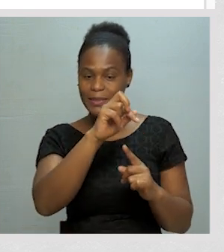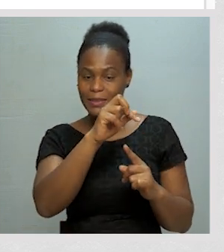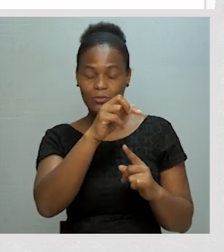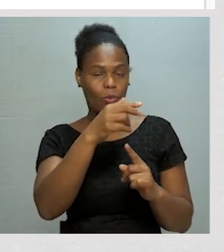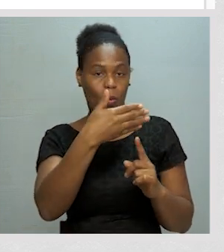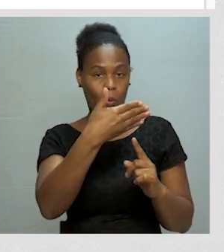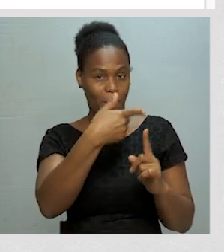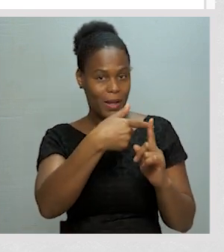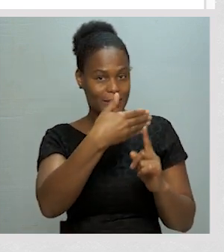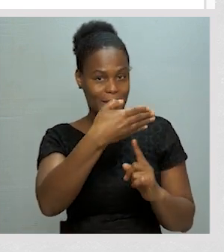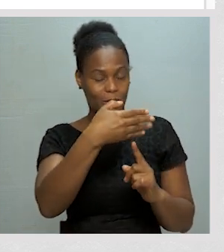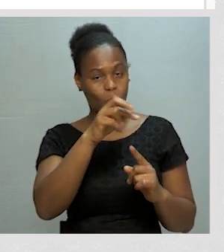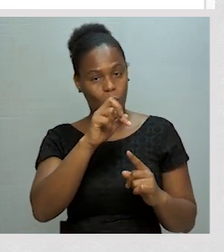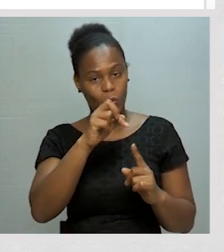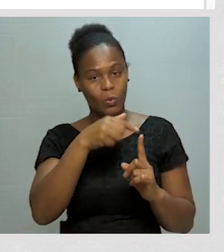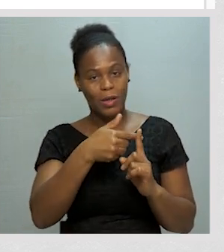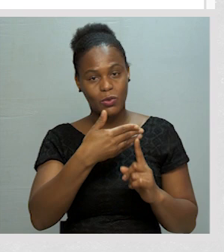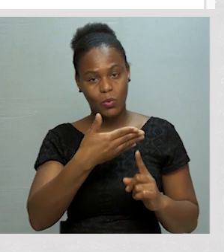13.